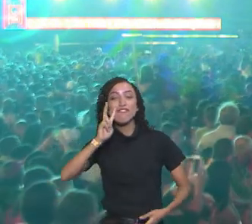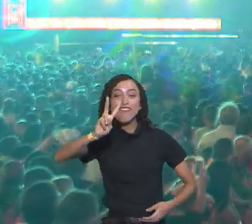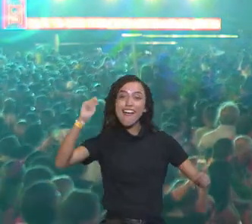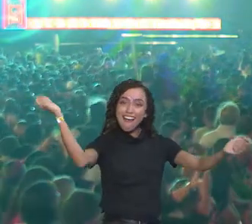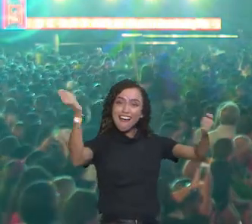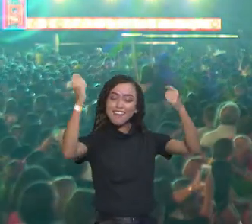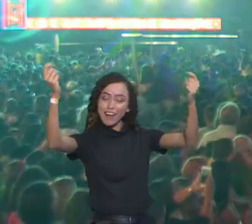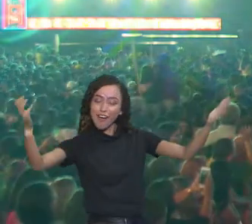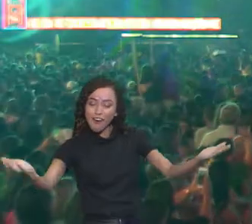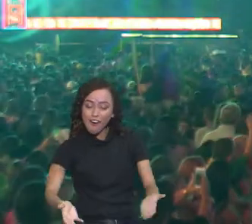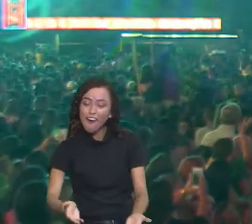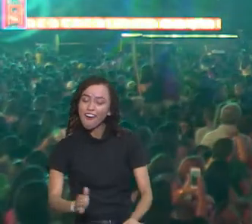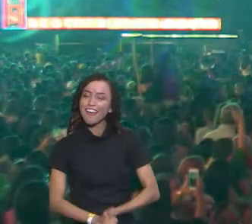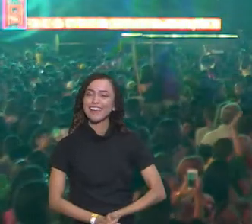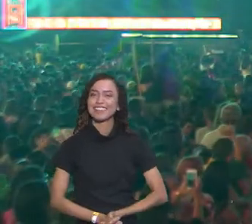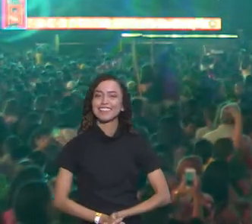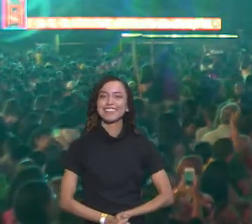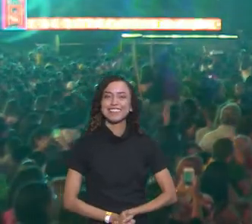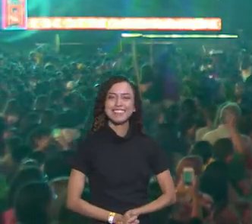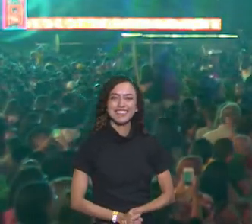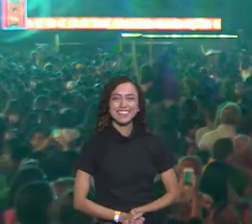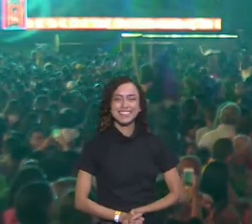Caruaru agora hein